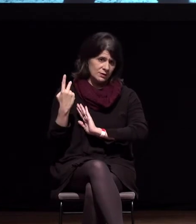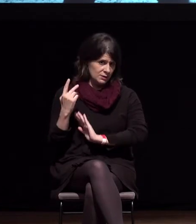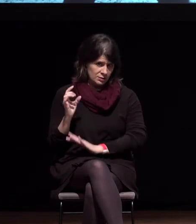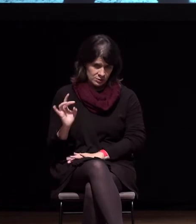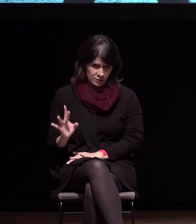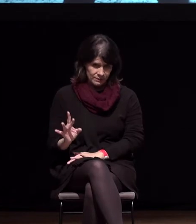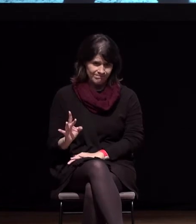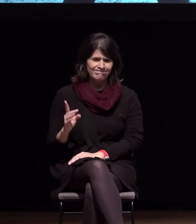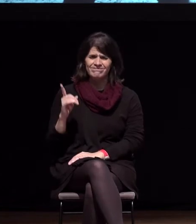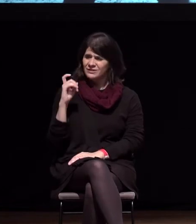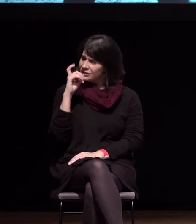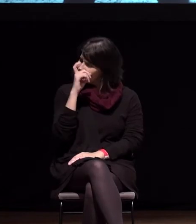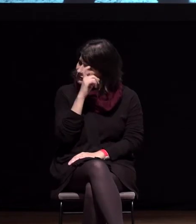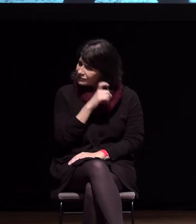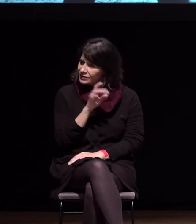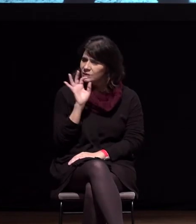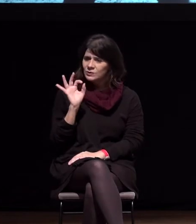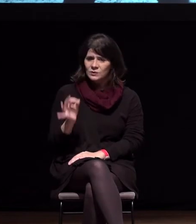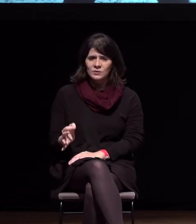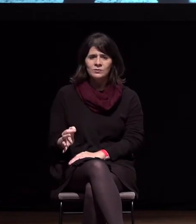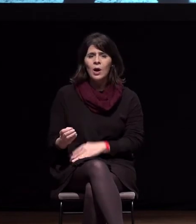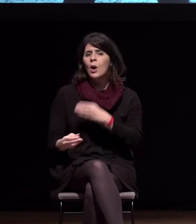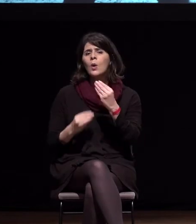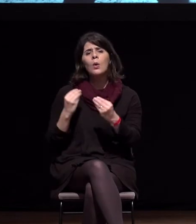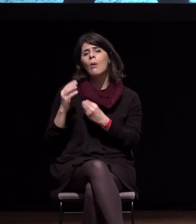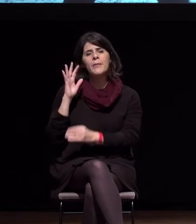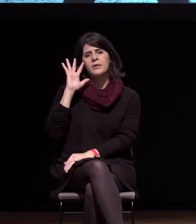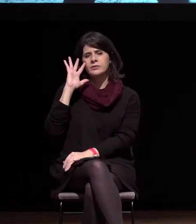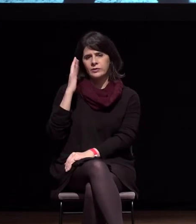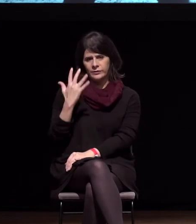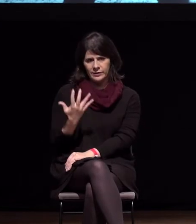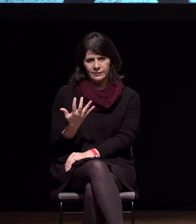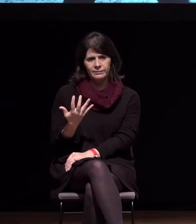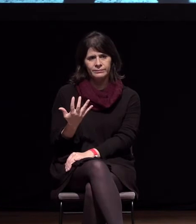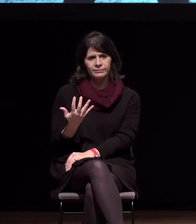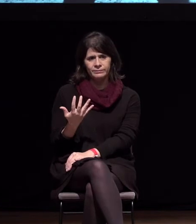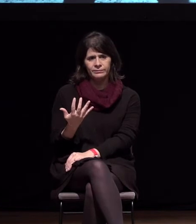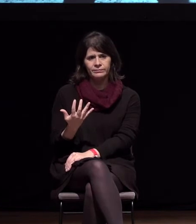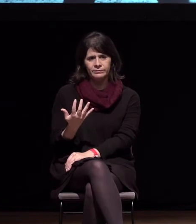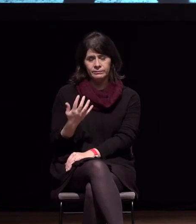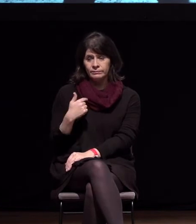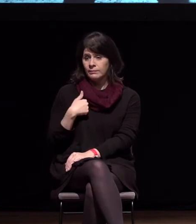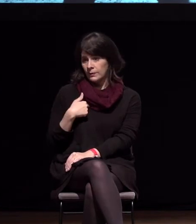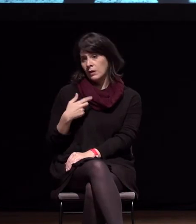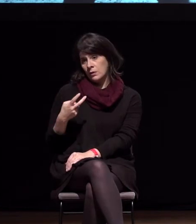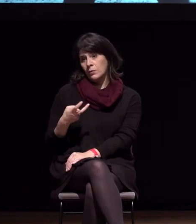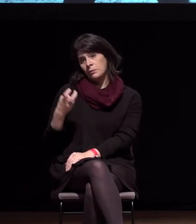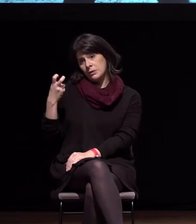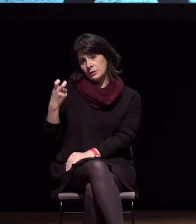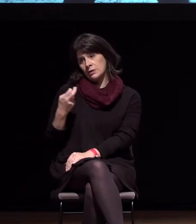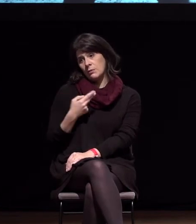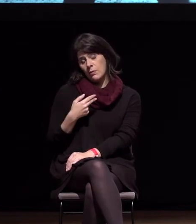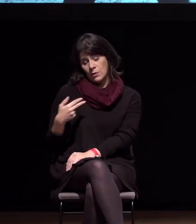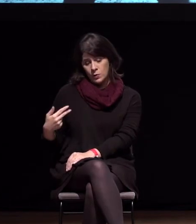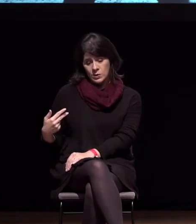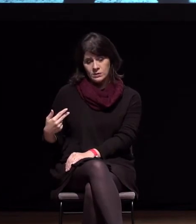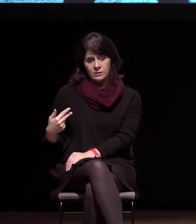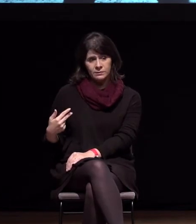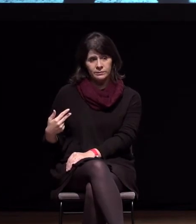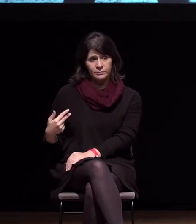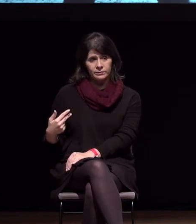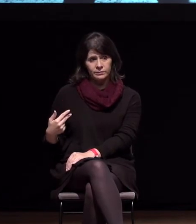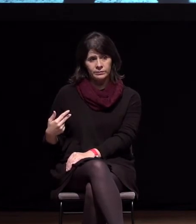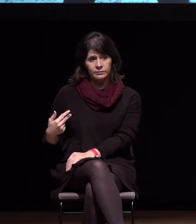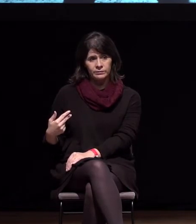Nossa, que difícil, né? Qual é a saída? Eu vejo uma coisa que é